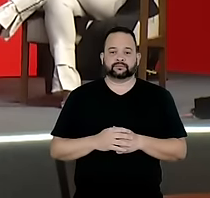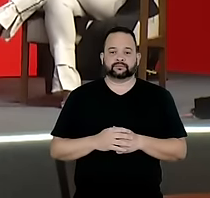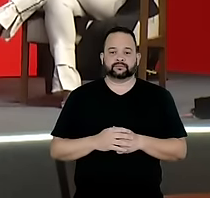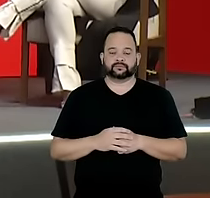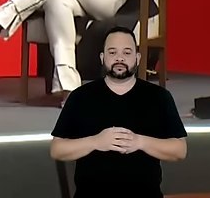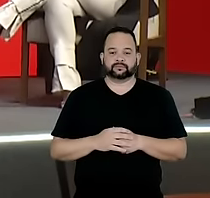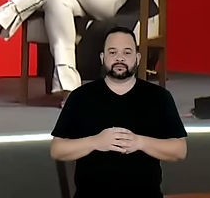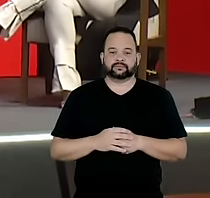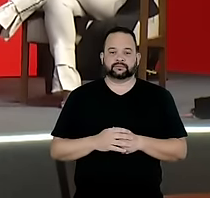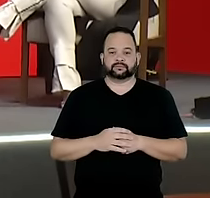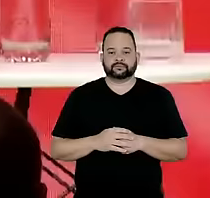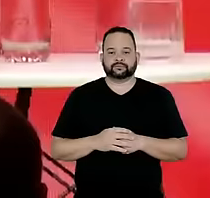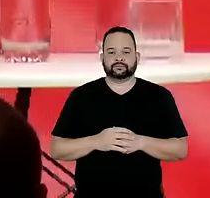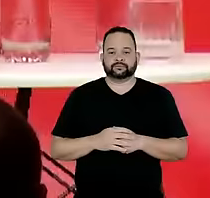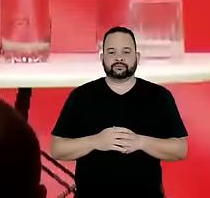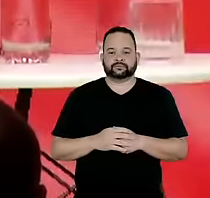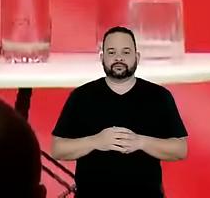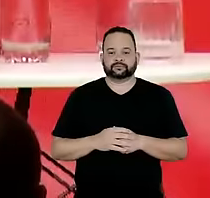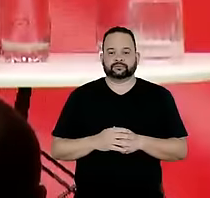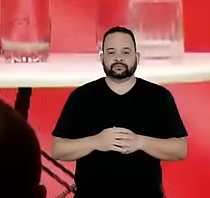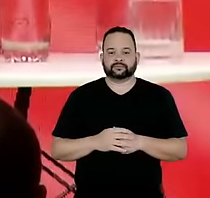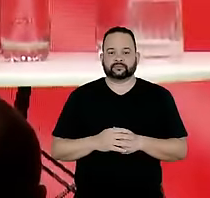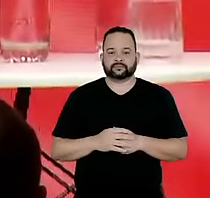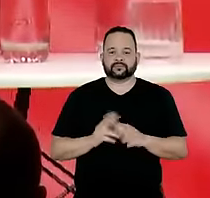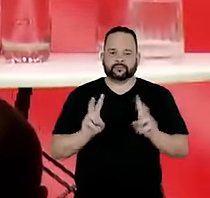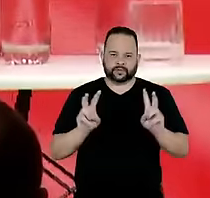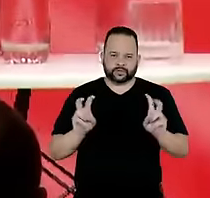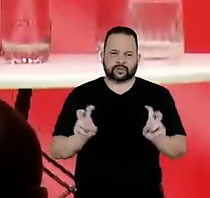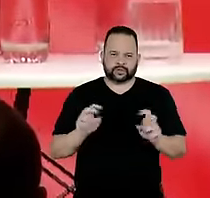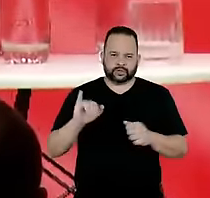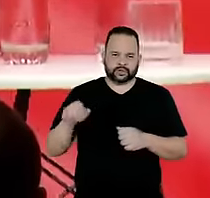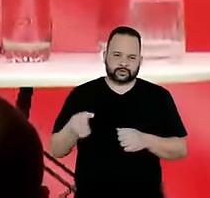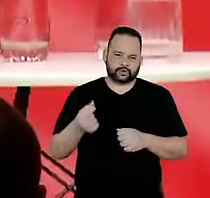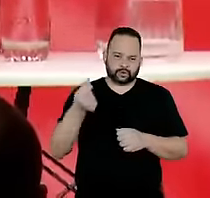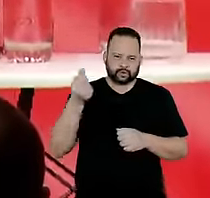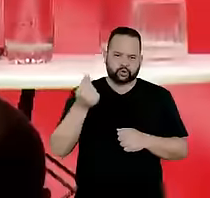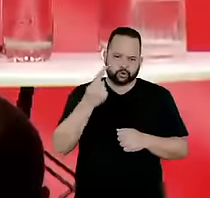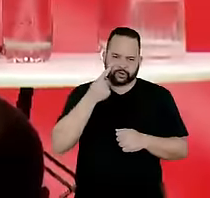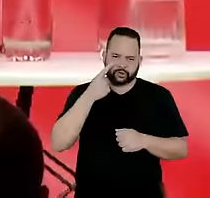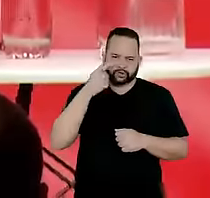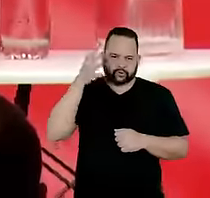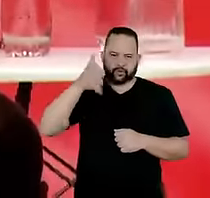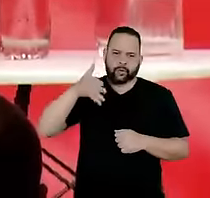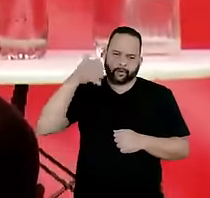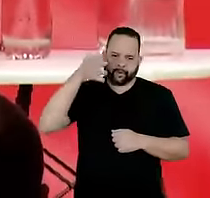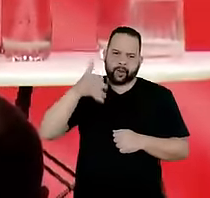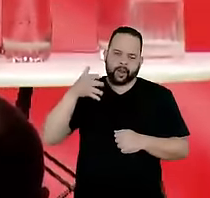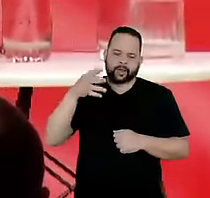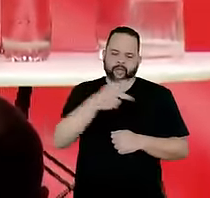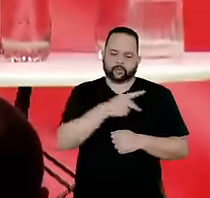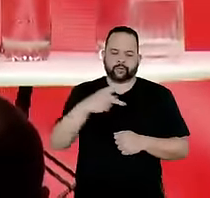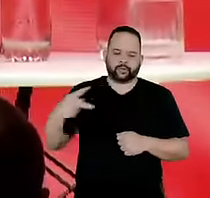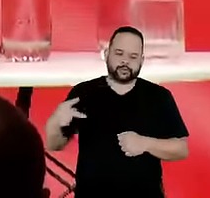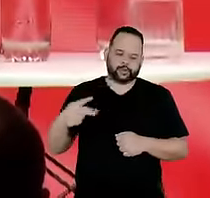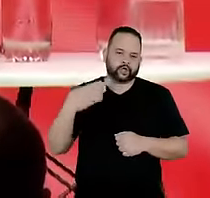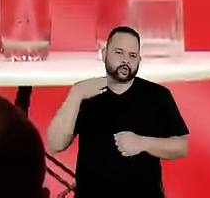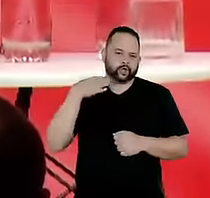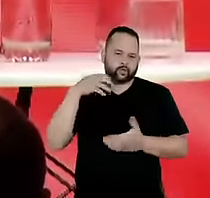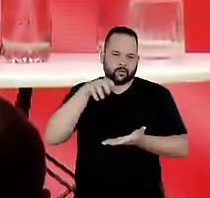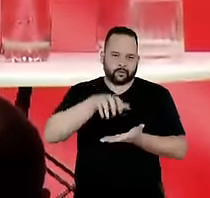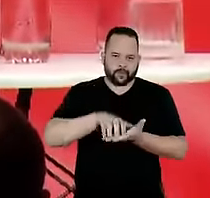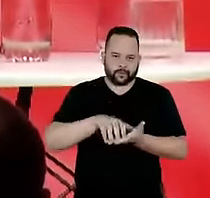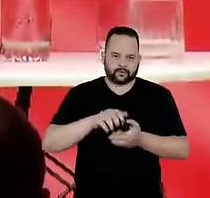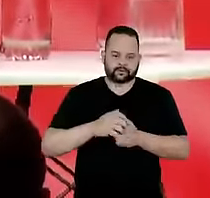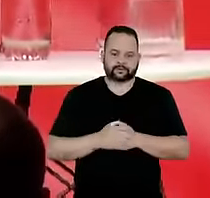eh Bom eu acho que o tema de juros a gente já viu a palestra hoje de manhã do do presidente do Banco Central Eu acho assim esses juros mais altos